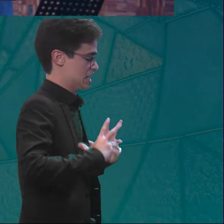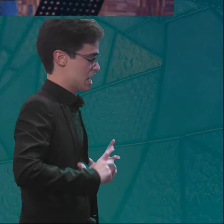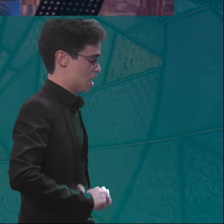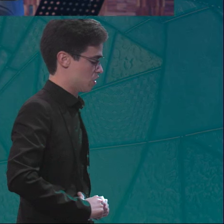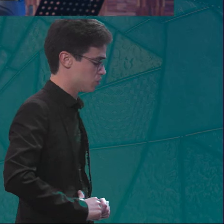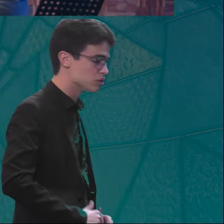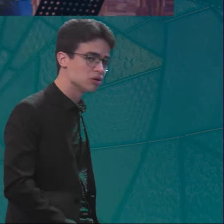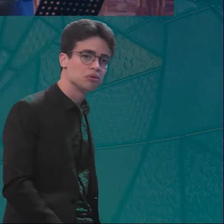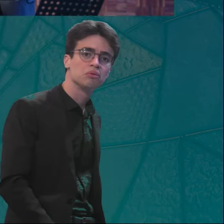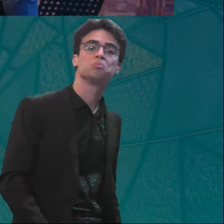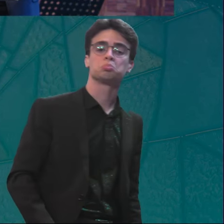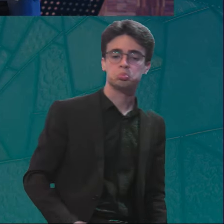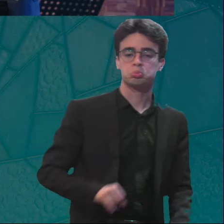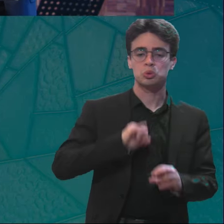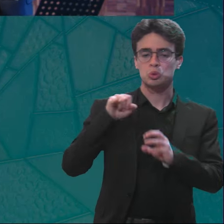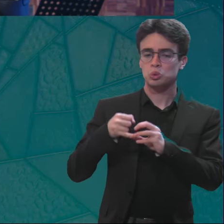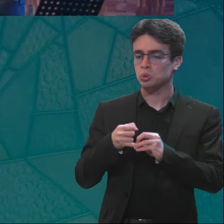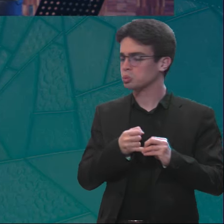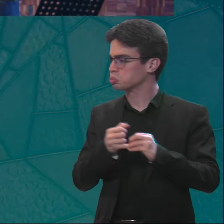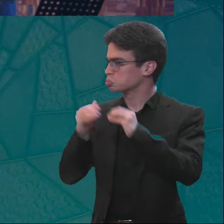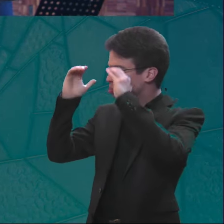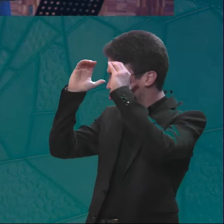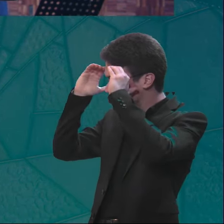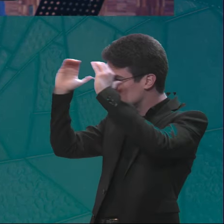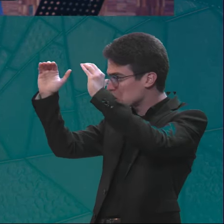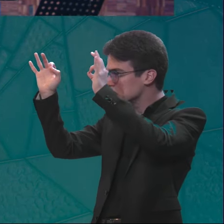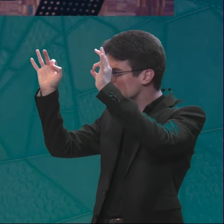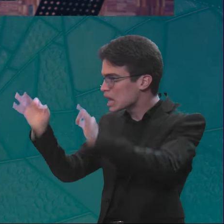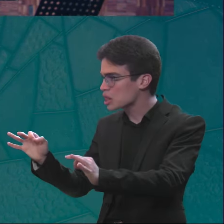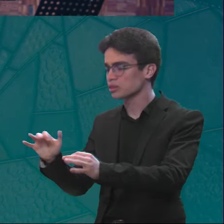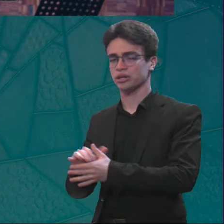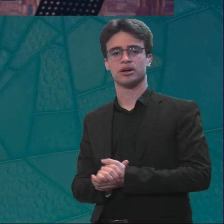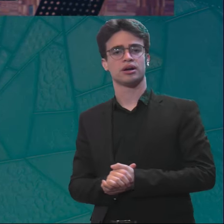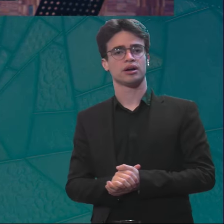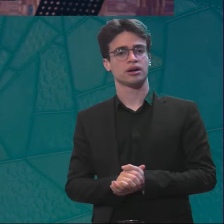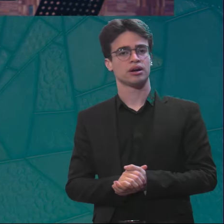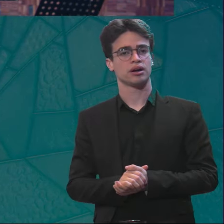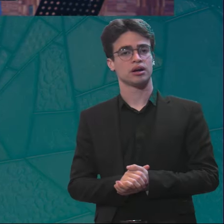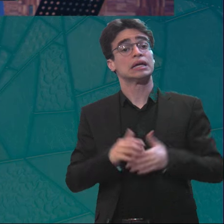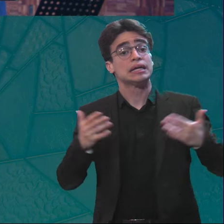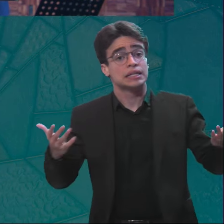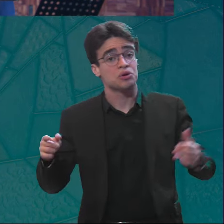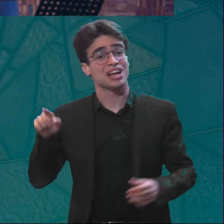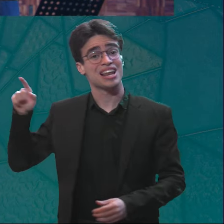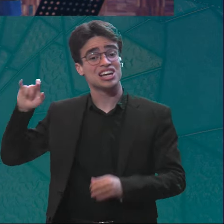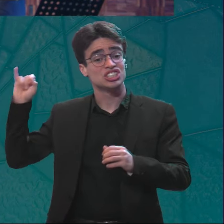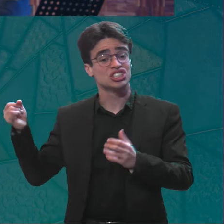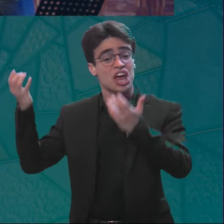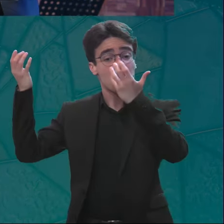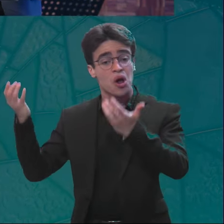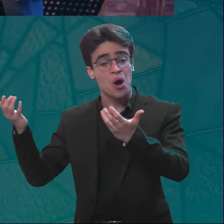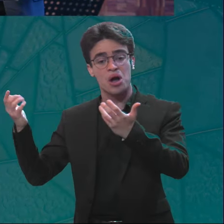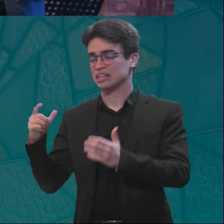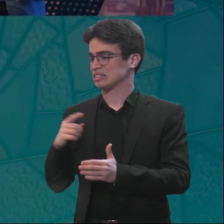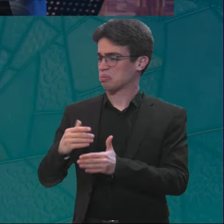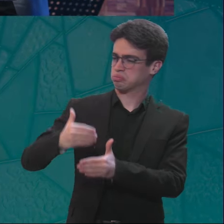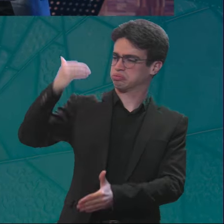Josué assim. Ora, Jericó estava rigorosamente fechada por causa dos filhos de